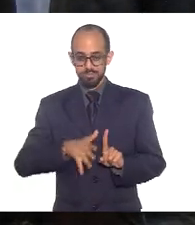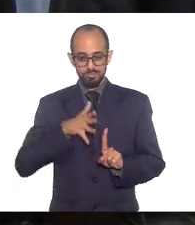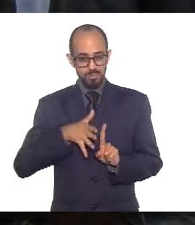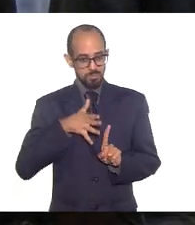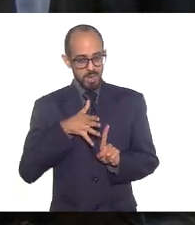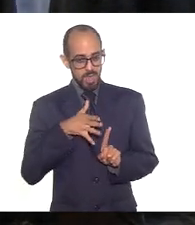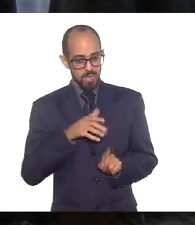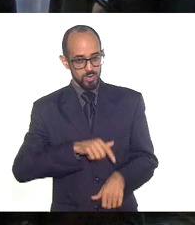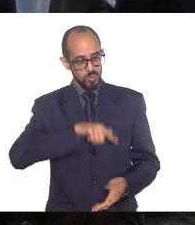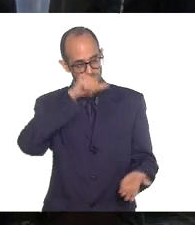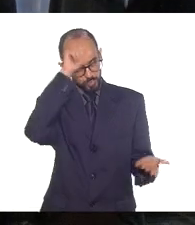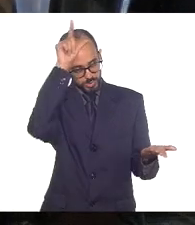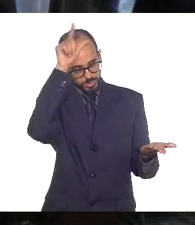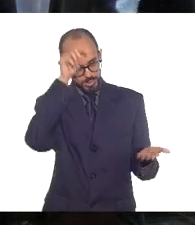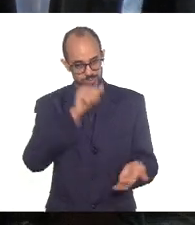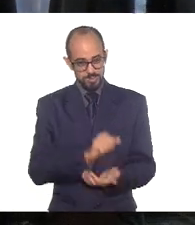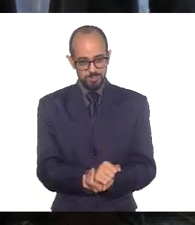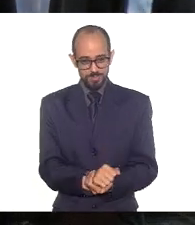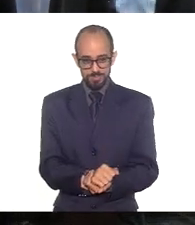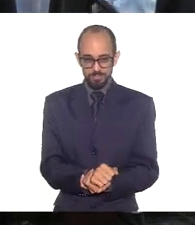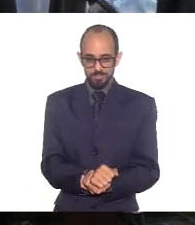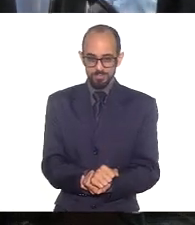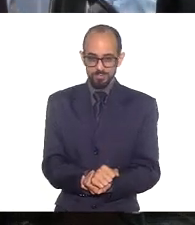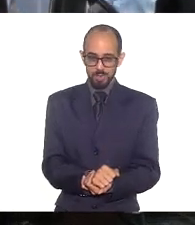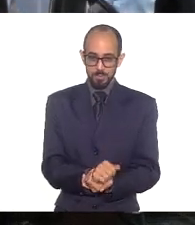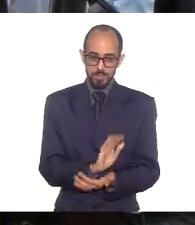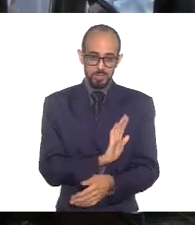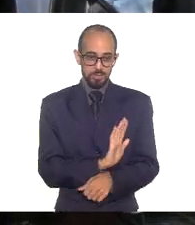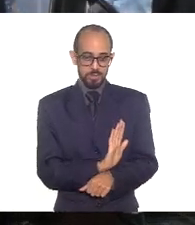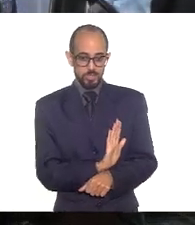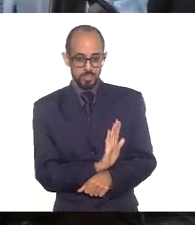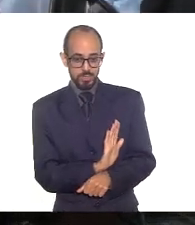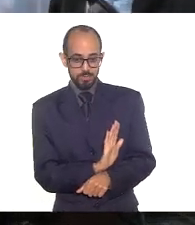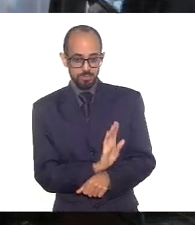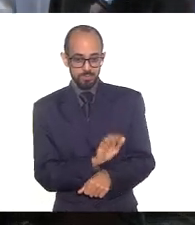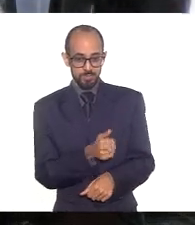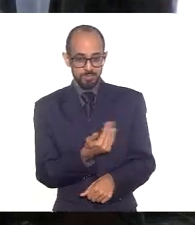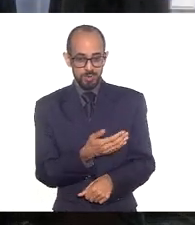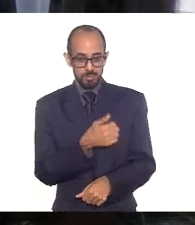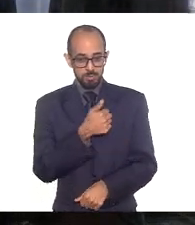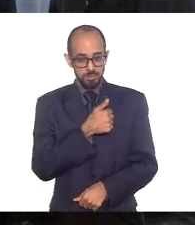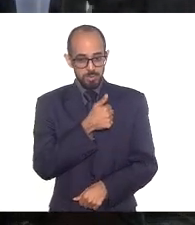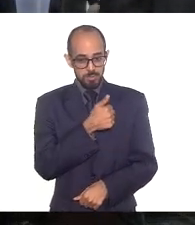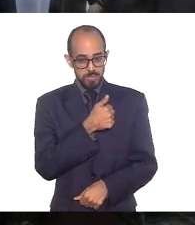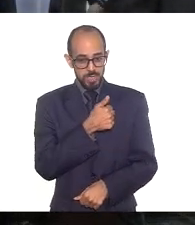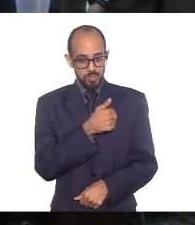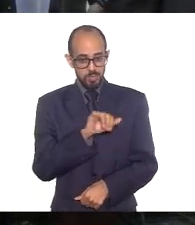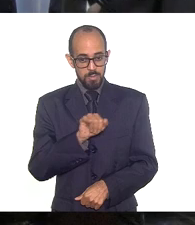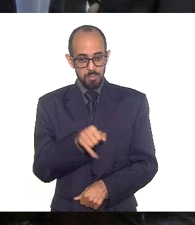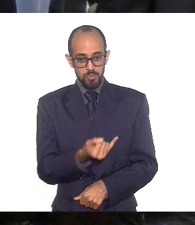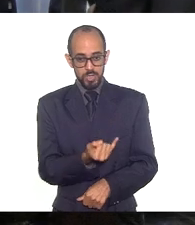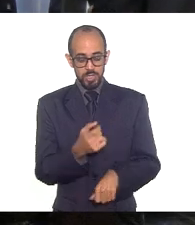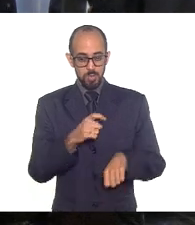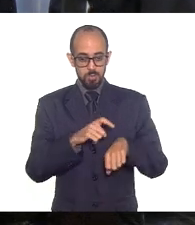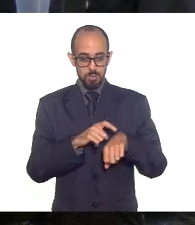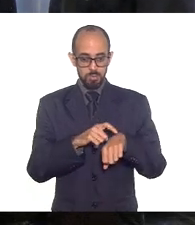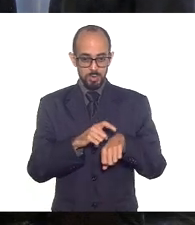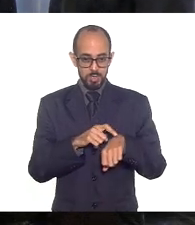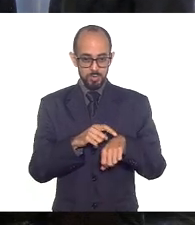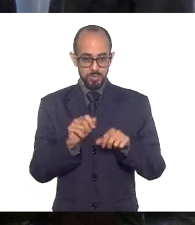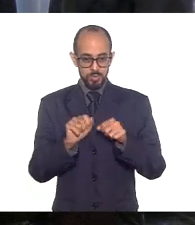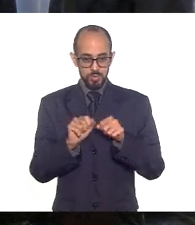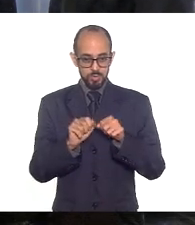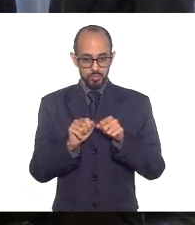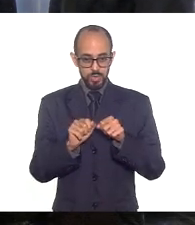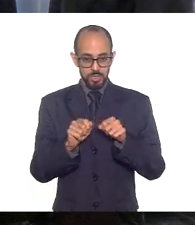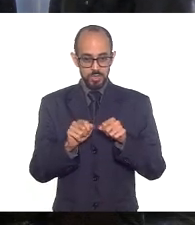também é uma palavra aí tá despedida então primeiro aproveitar o aumento da imunidade aqui de União tem por